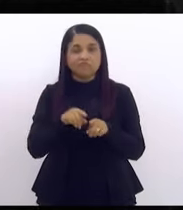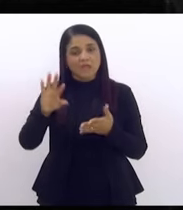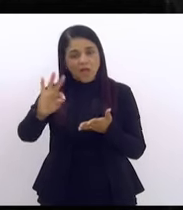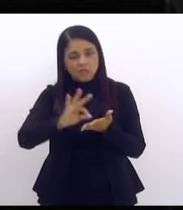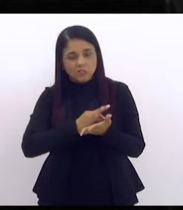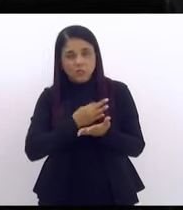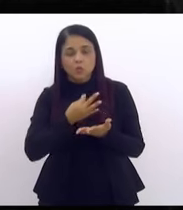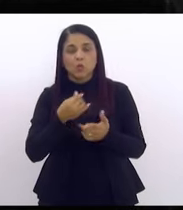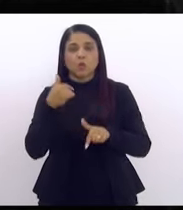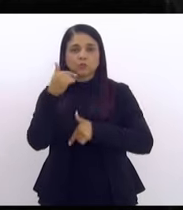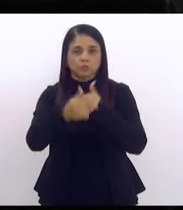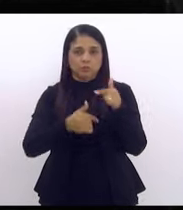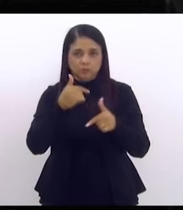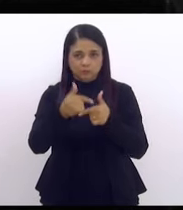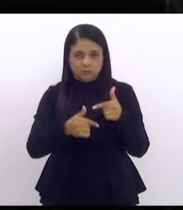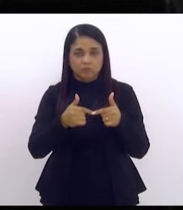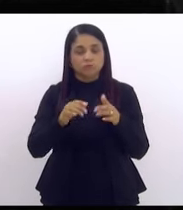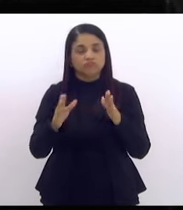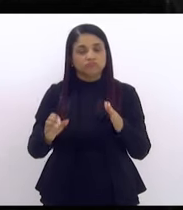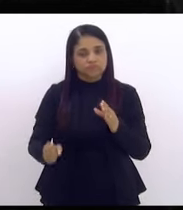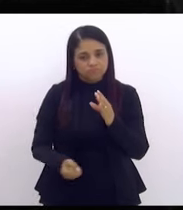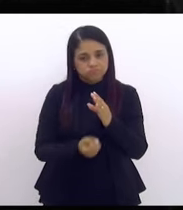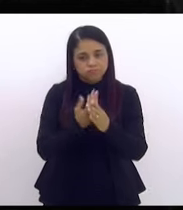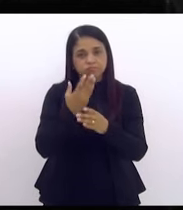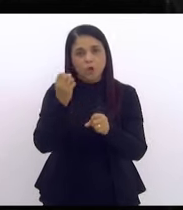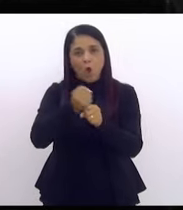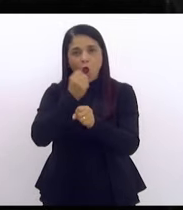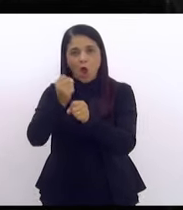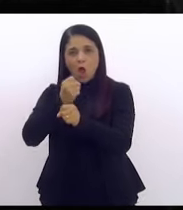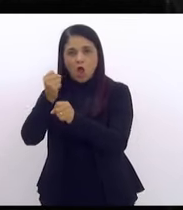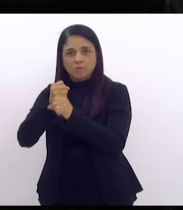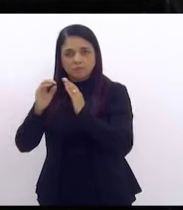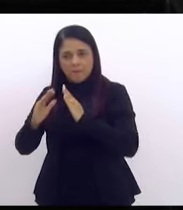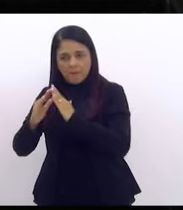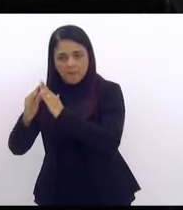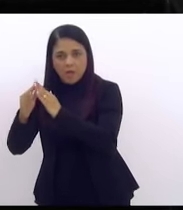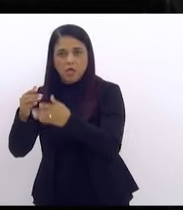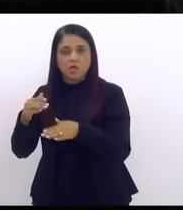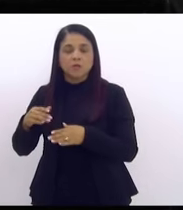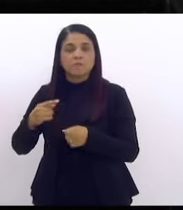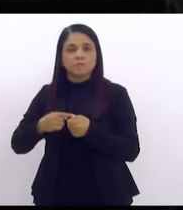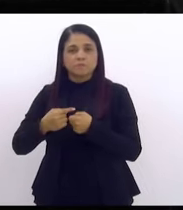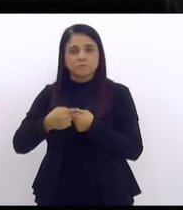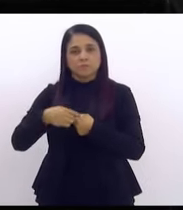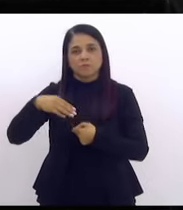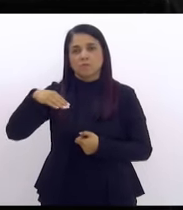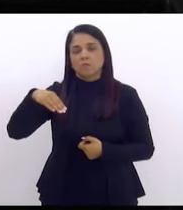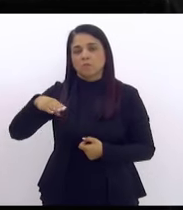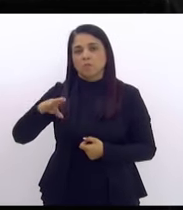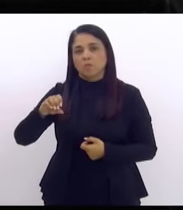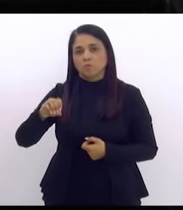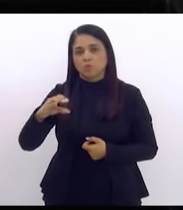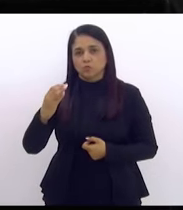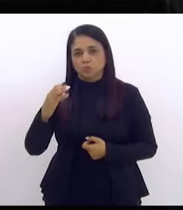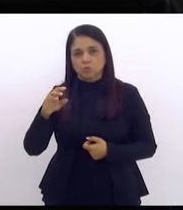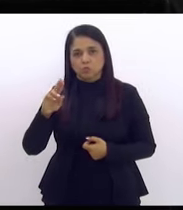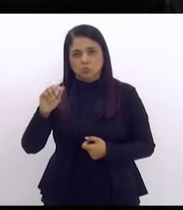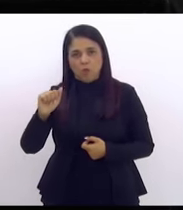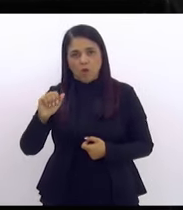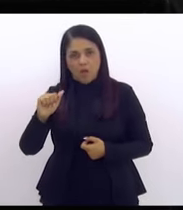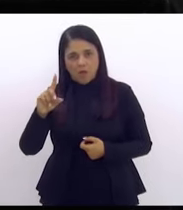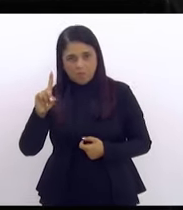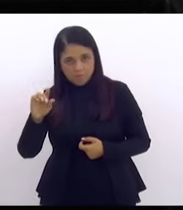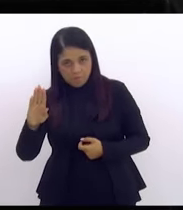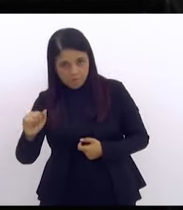de serviço pela construção das novas unidades habitacionais no bairro da Monsuaba, e dois dias depois as